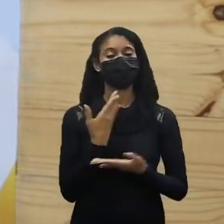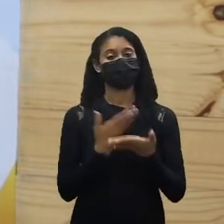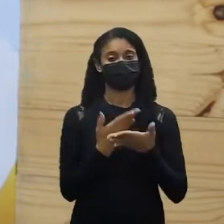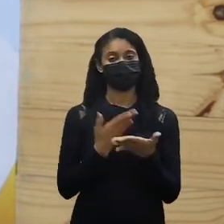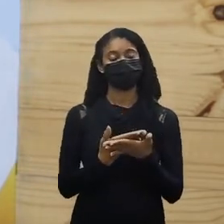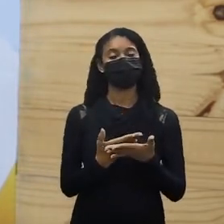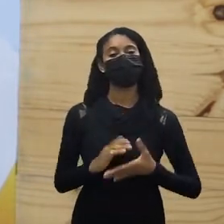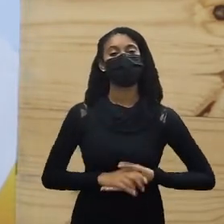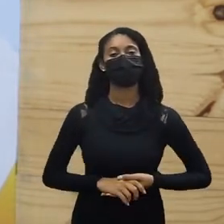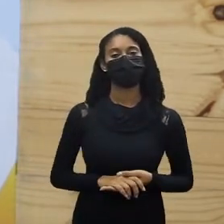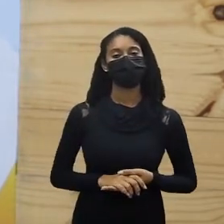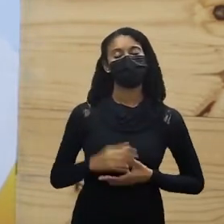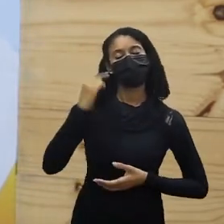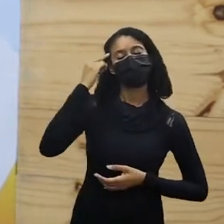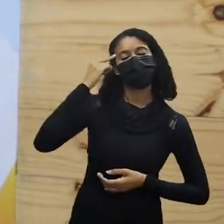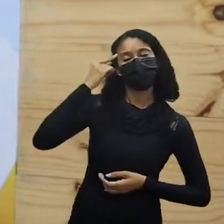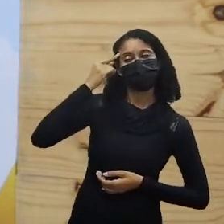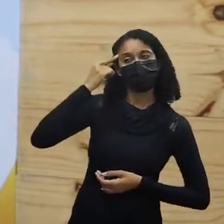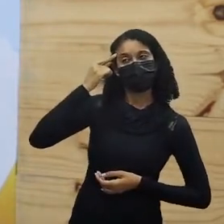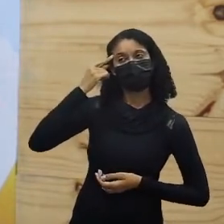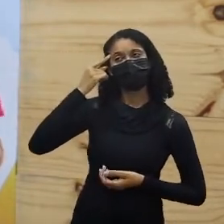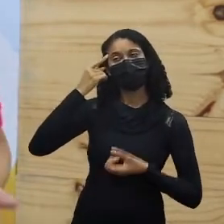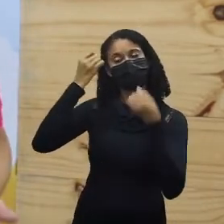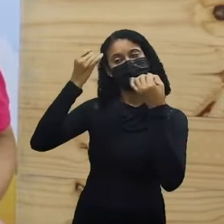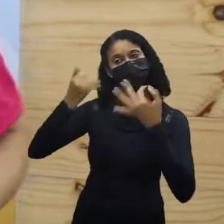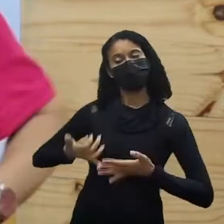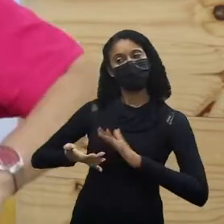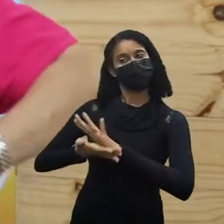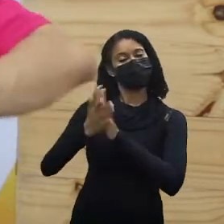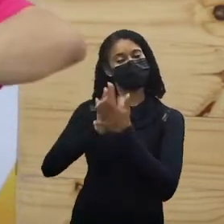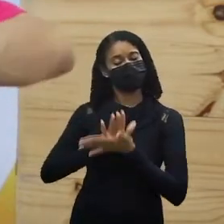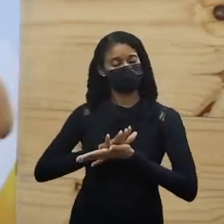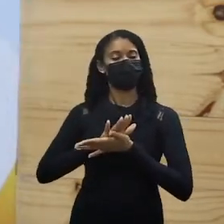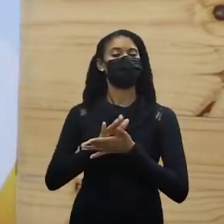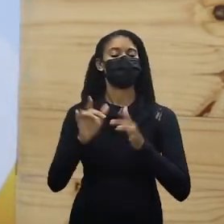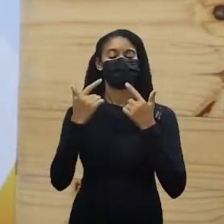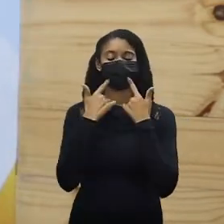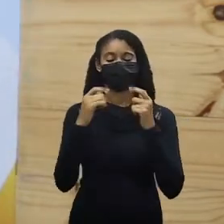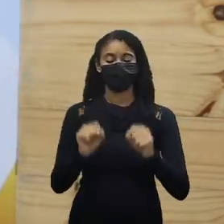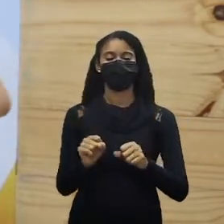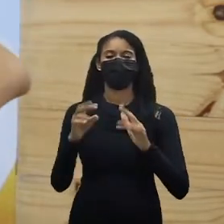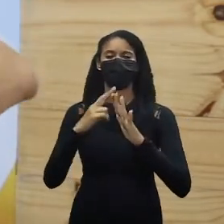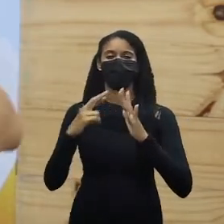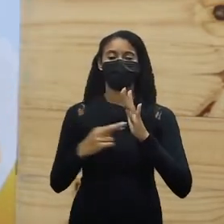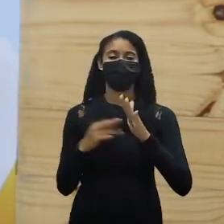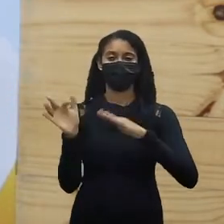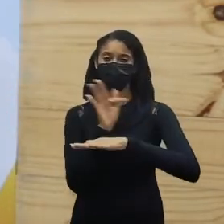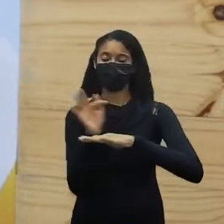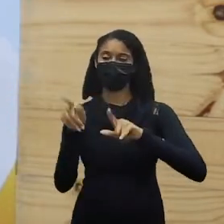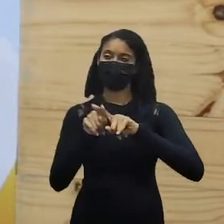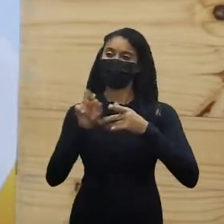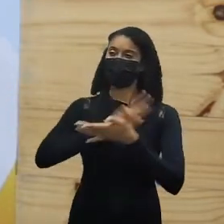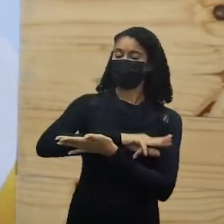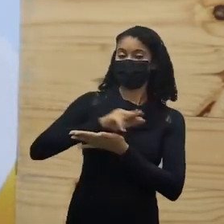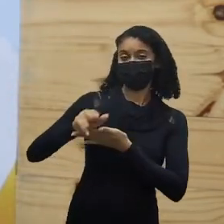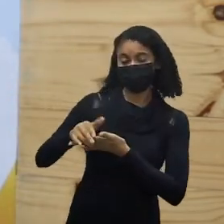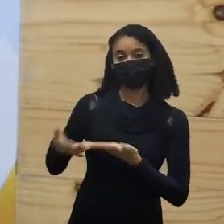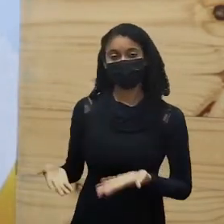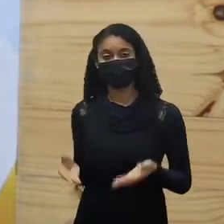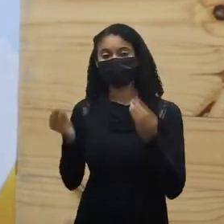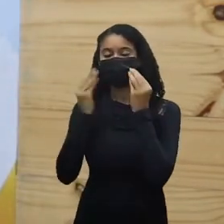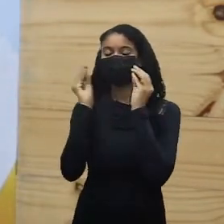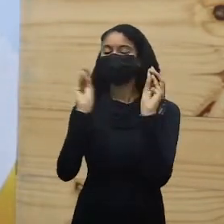aula, dessa reflexão sobre o preconceito linguístico, norma padrão, variação. Deixo